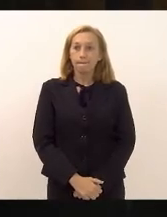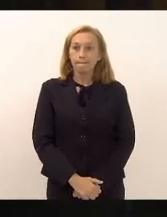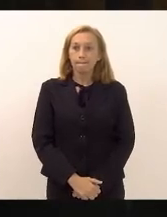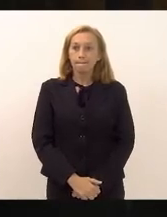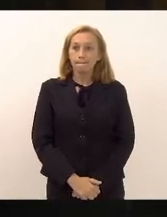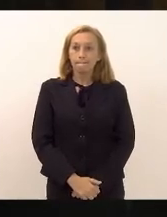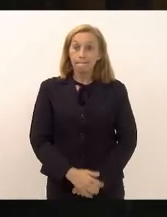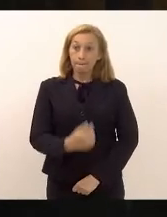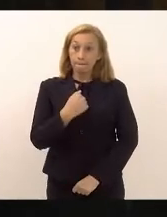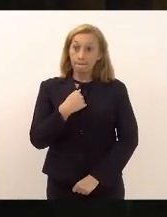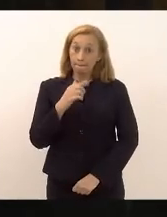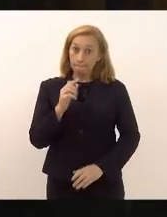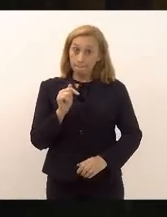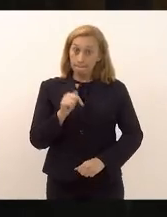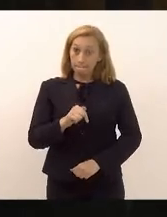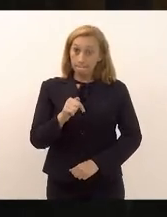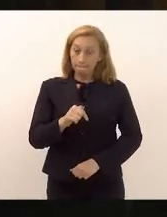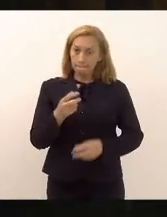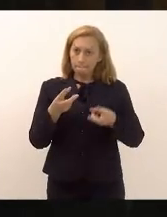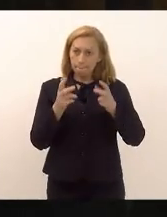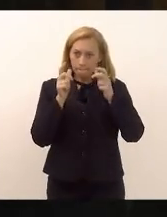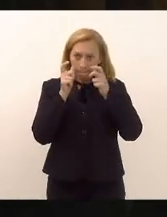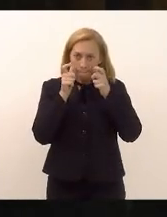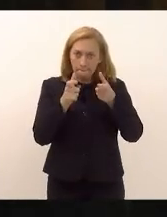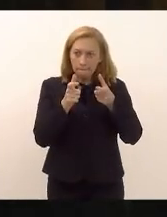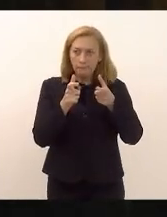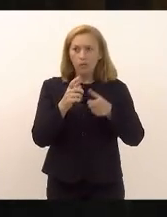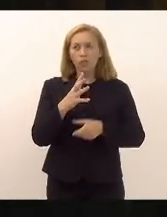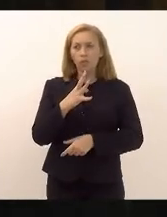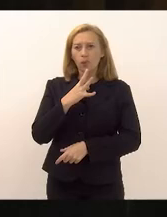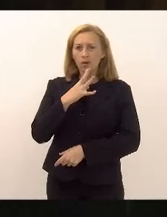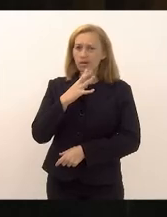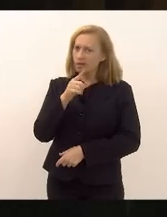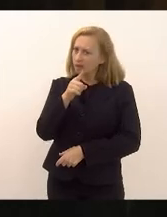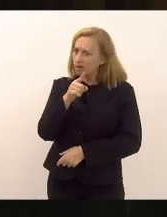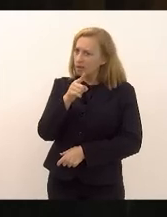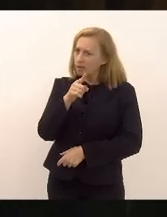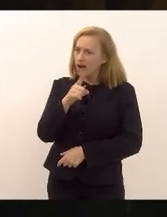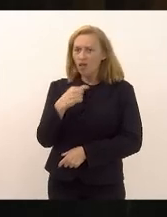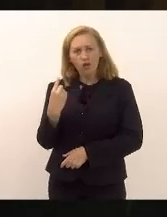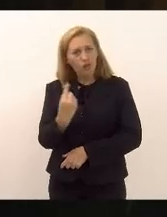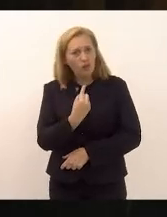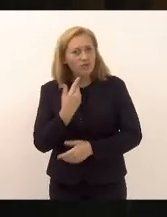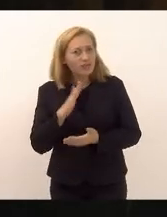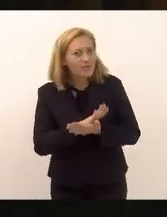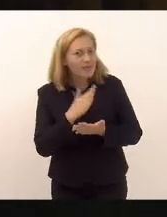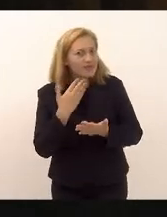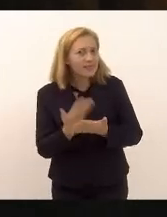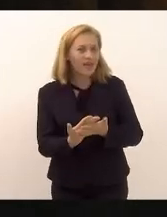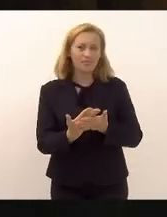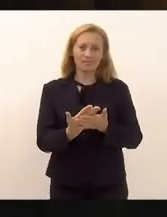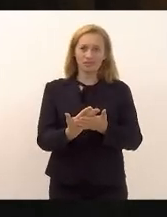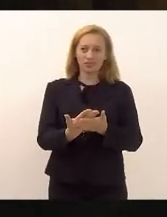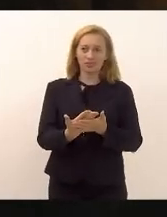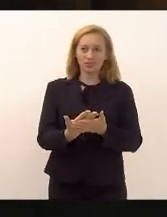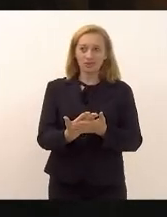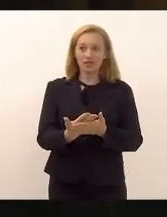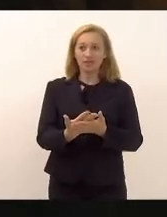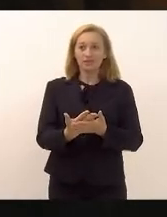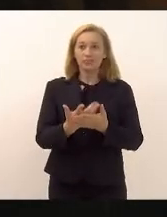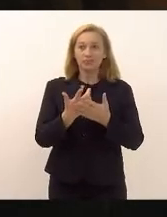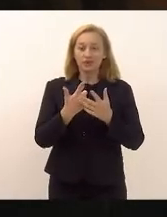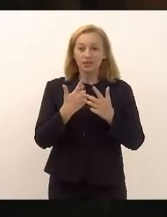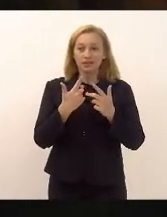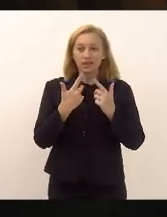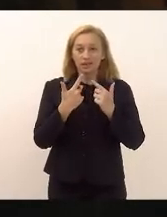eu estou aqui prestando atenção, porque eu estou reconhecendo ali a nossa intérprete da